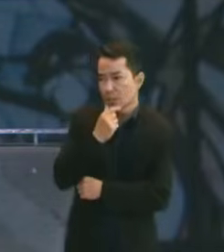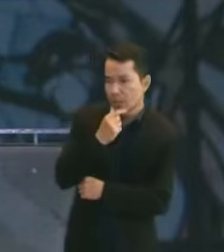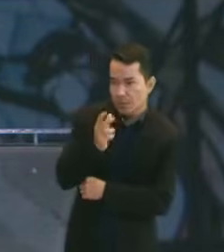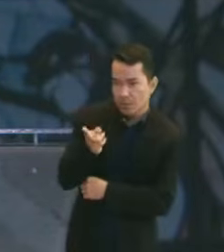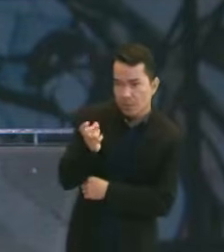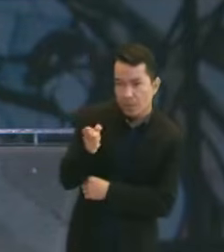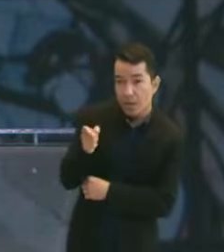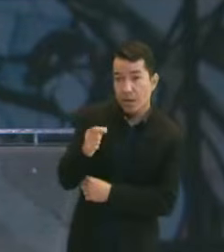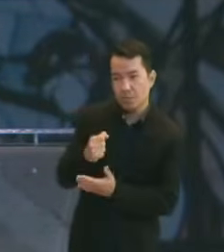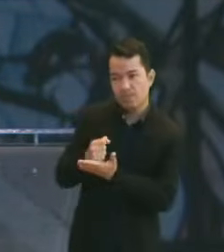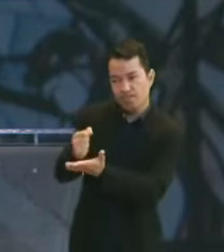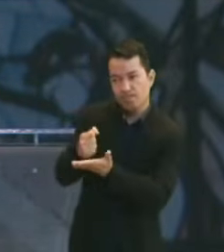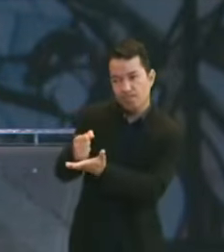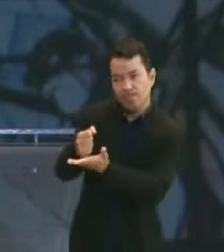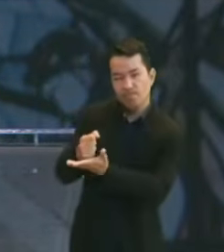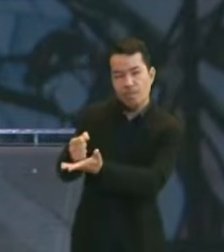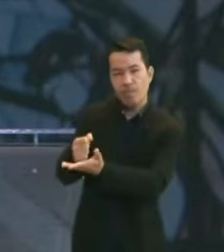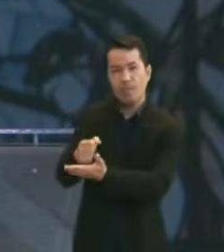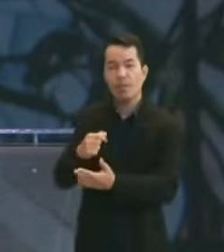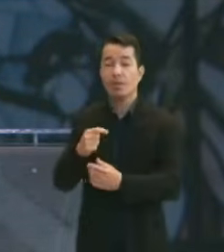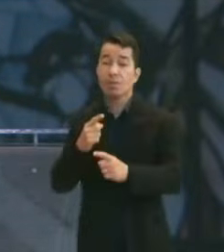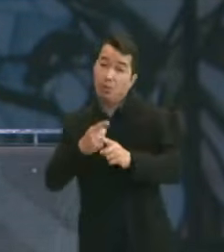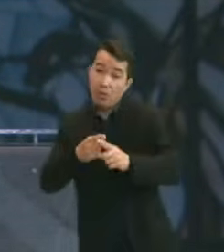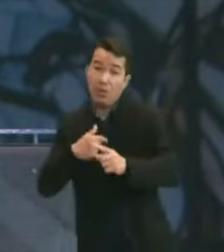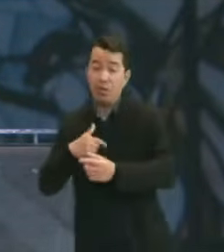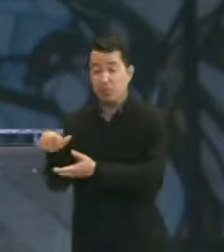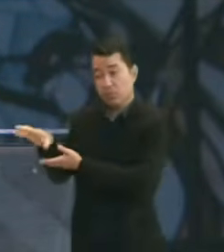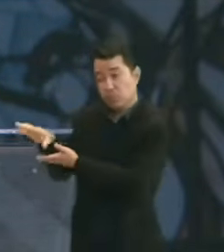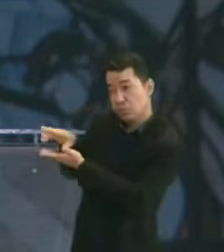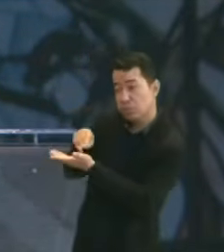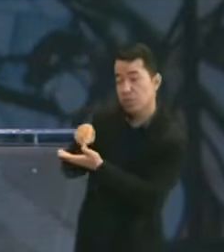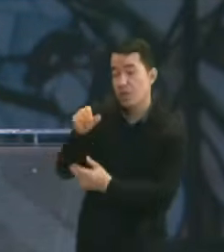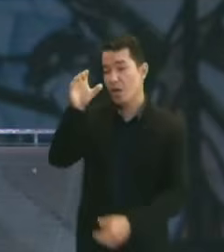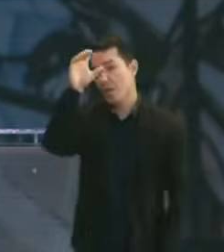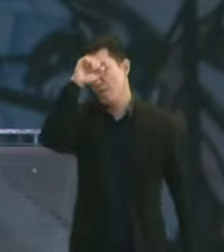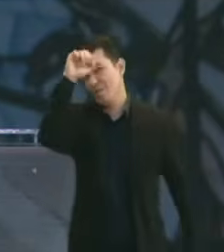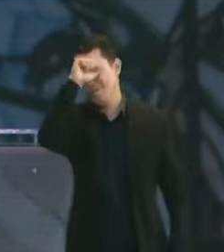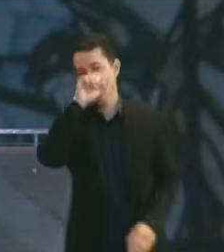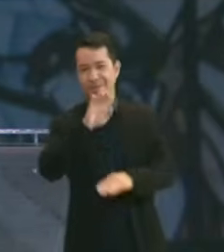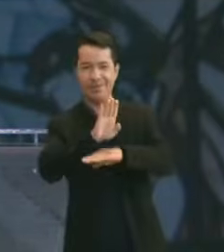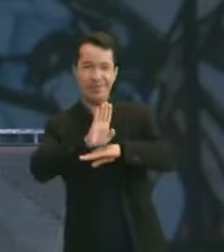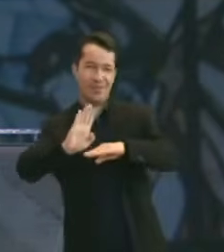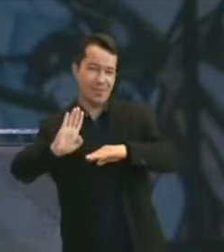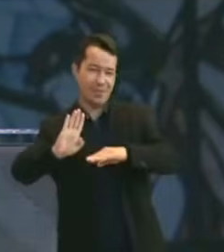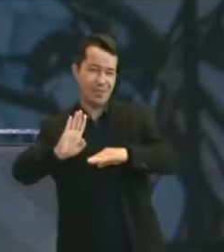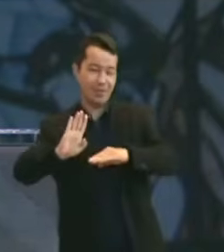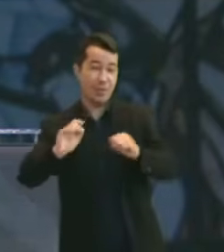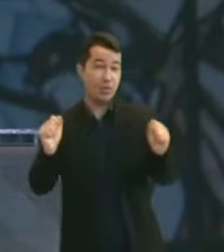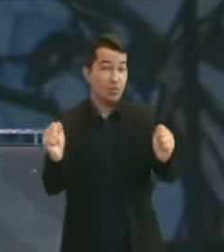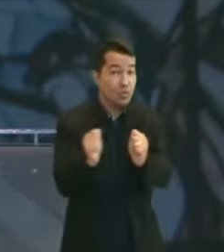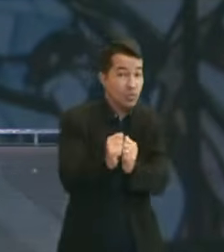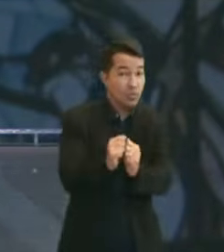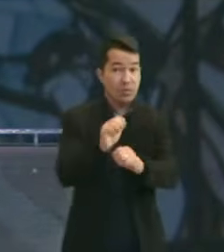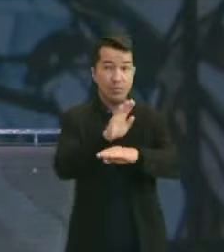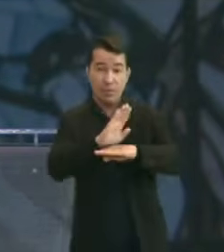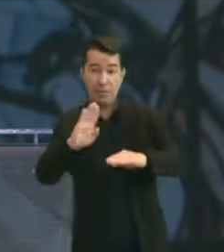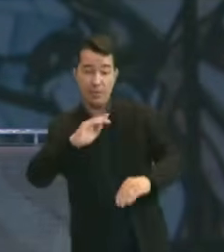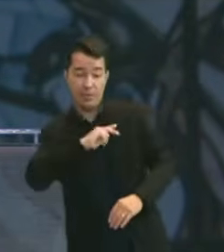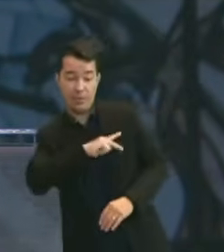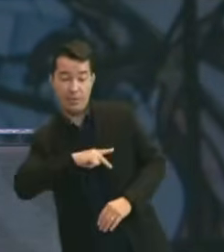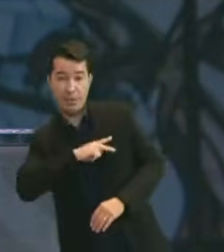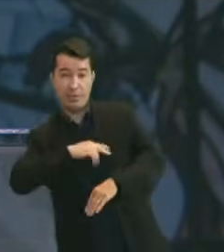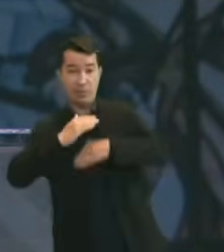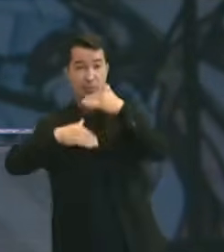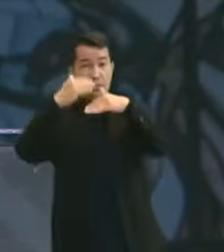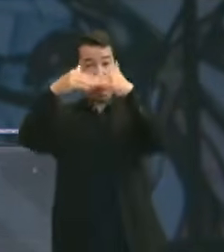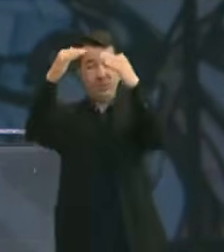isso na vida de Barnabé. Barnabé começou a servir ao lado do apóstolo Paulo, desenvolvendo aquele discípulo,